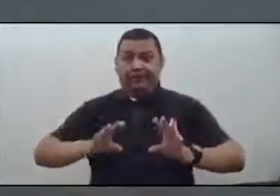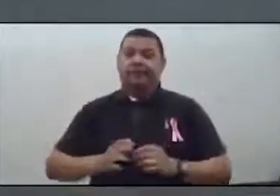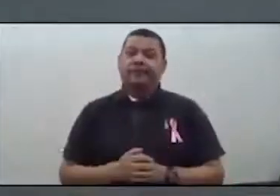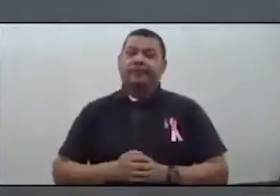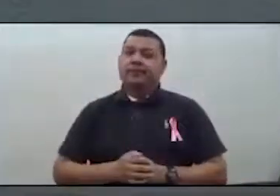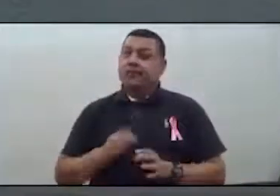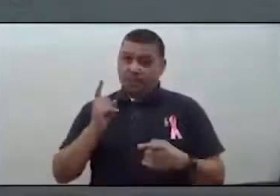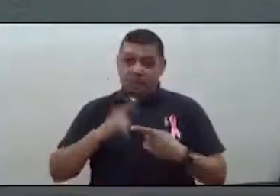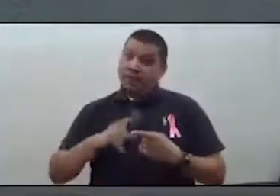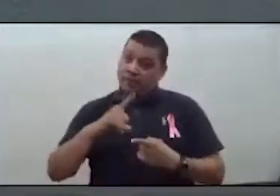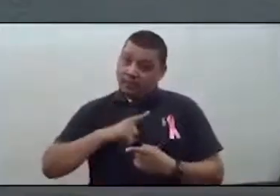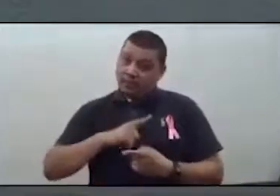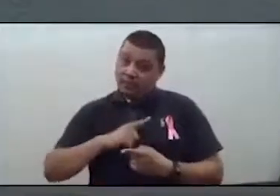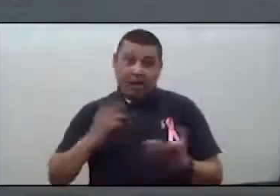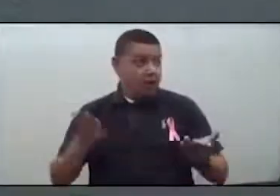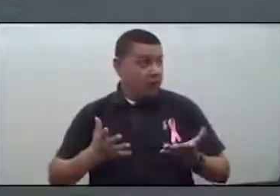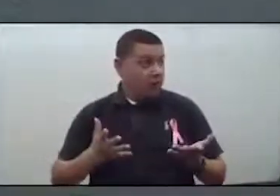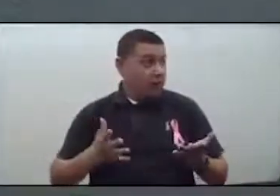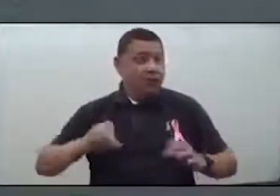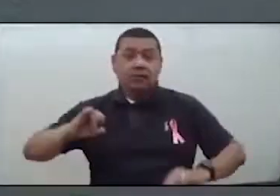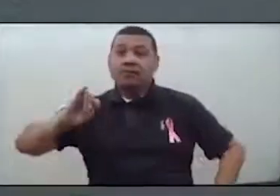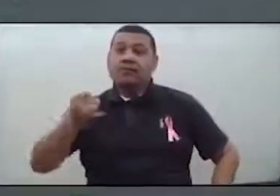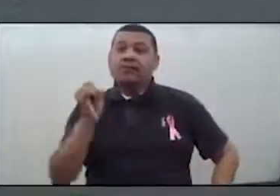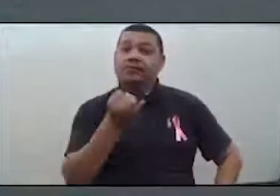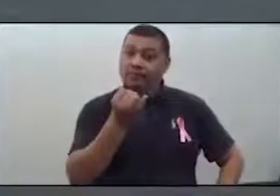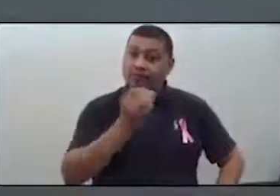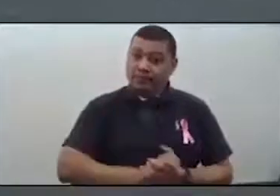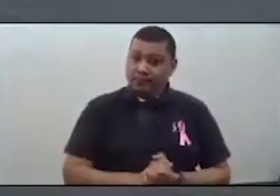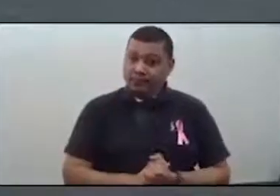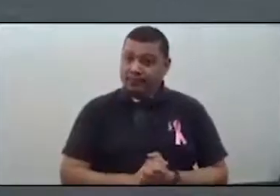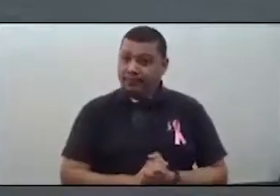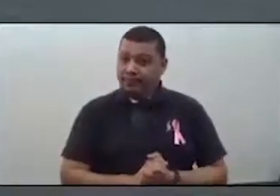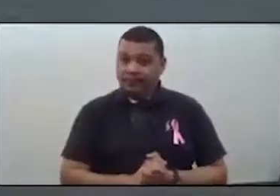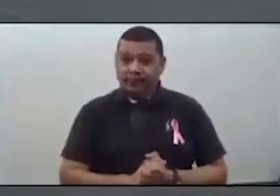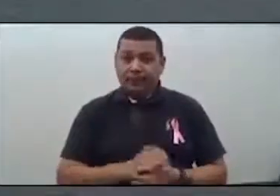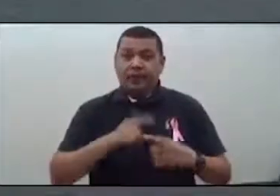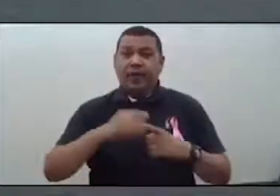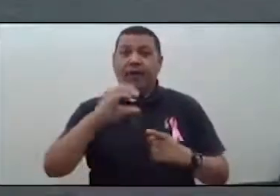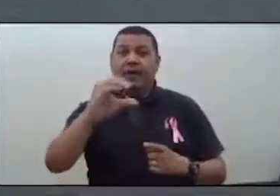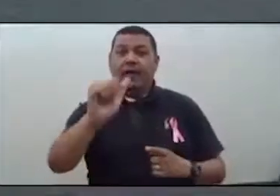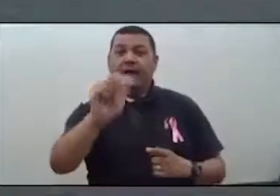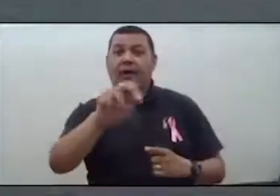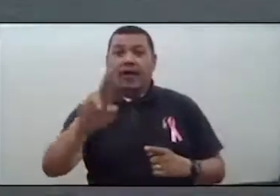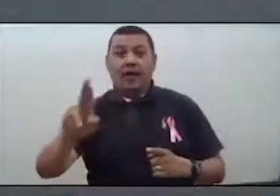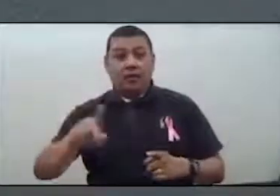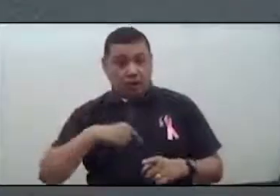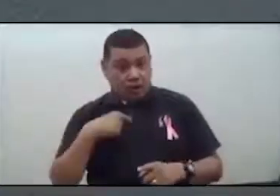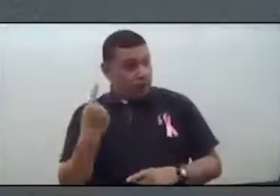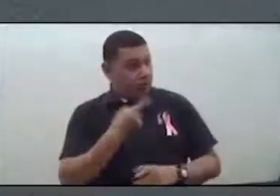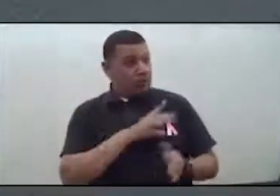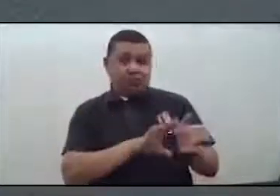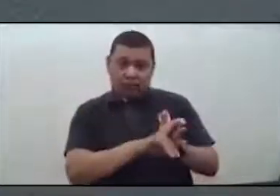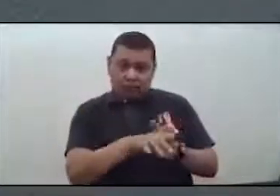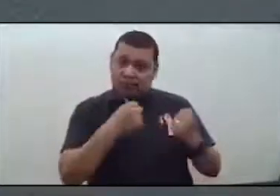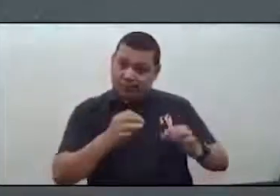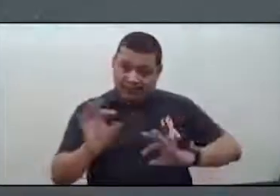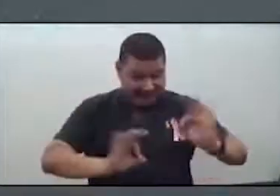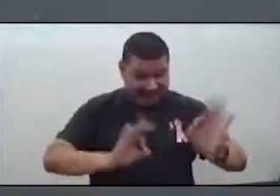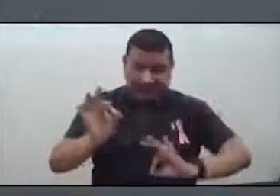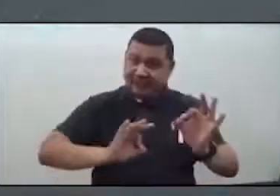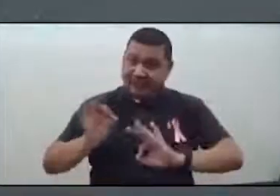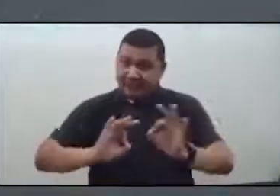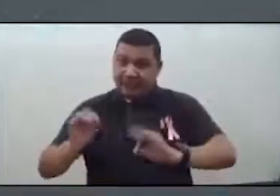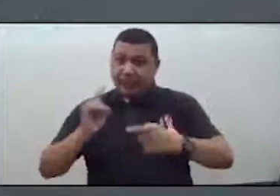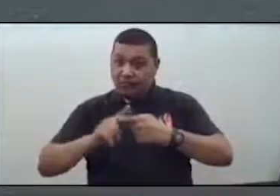está acontecendo, está tendo uma oportunidade na questão do cacau, e Cacoal precisa realmente se organizar para que